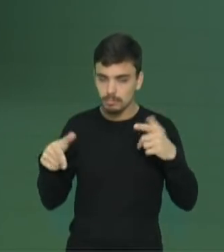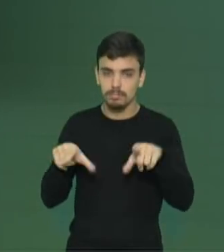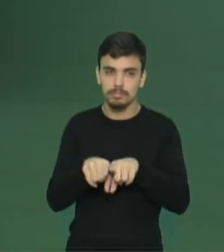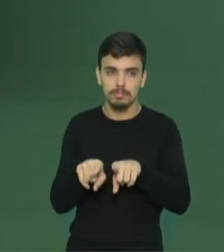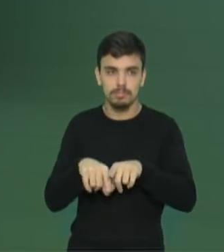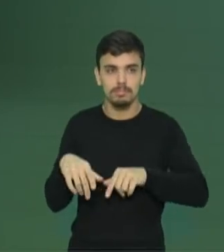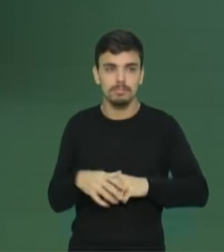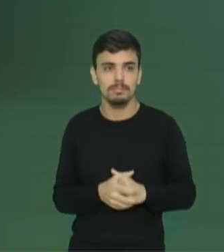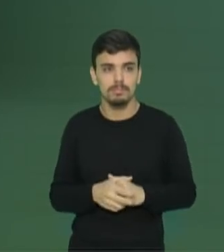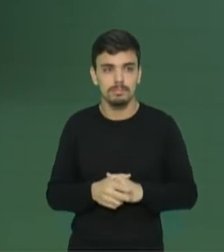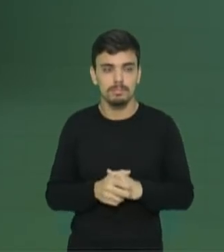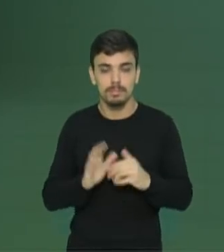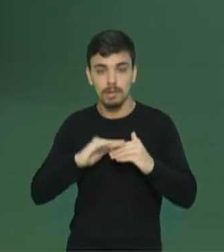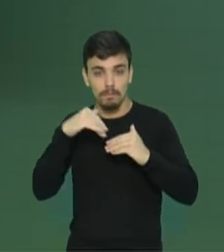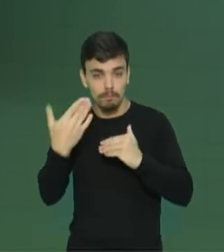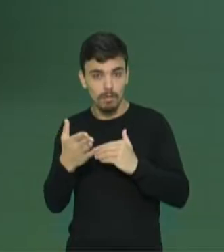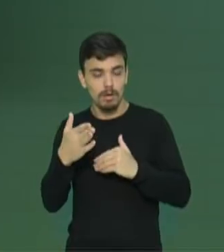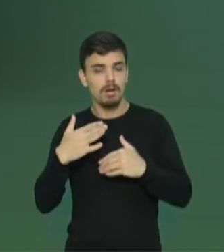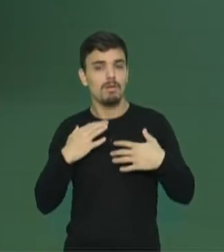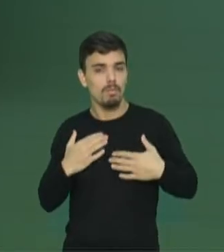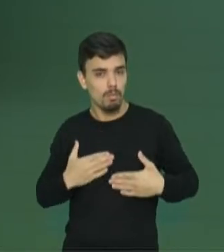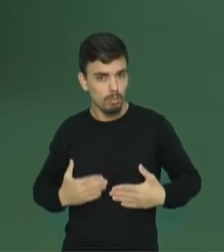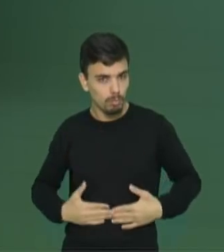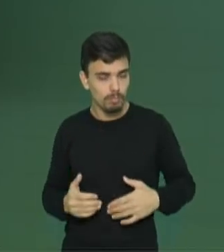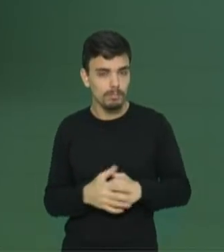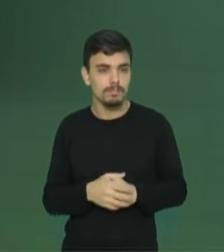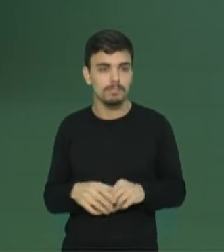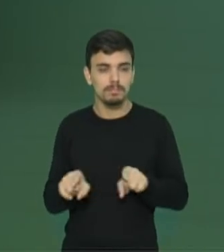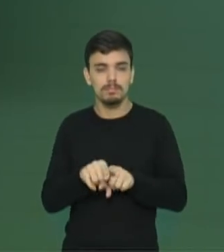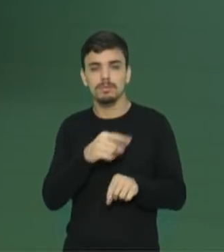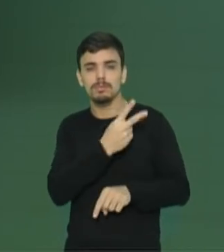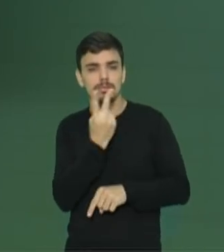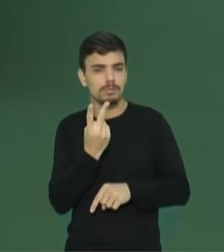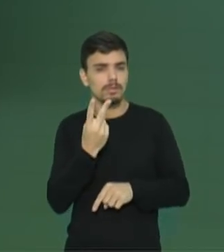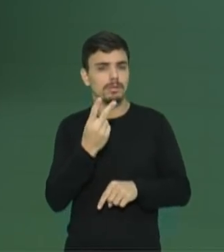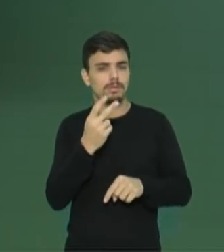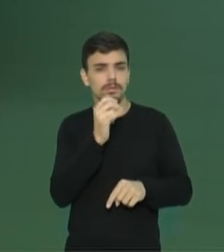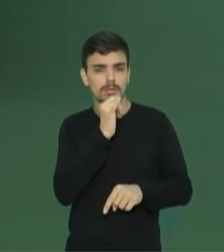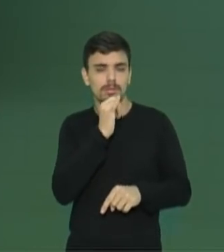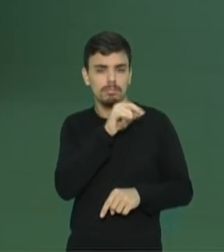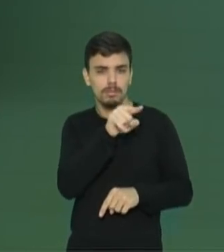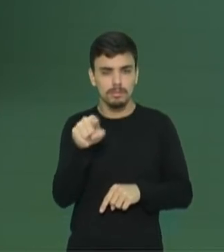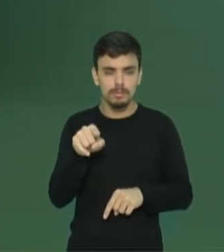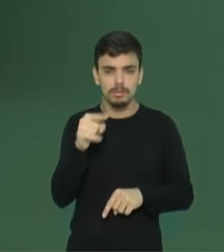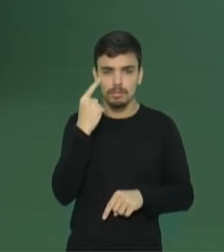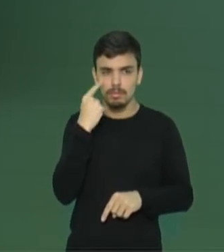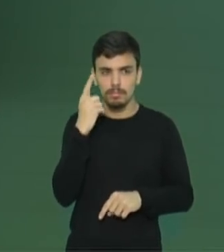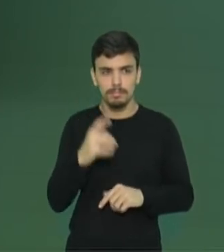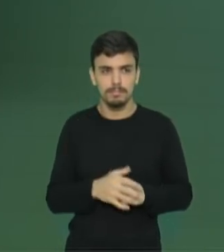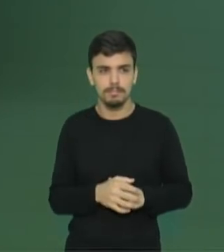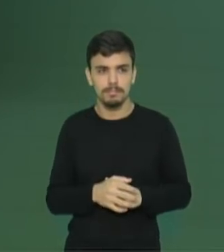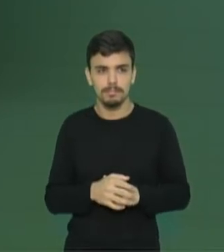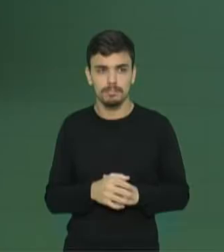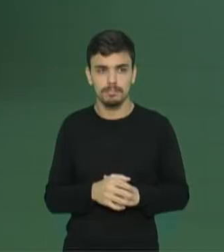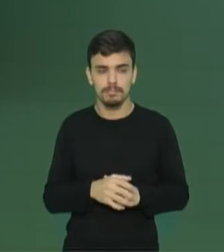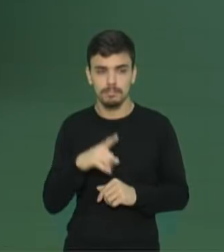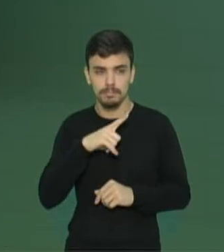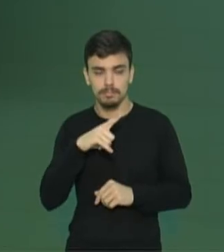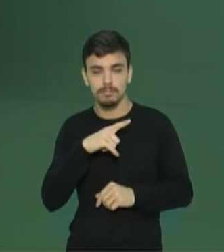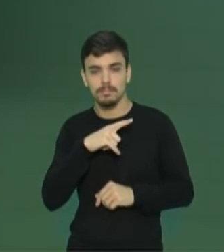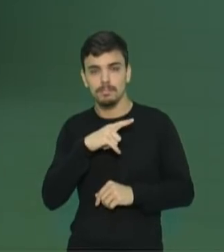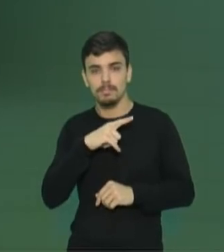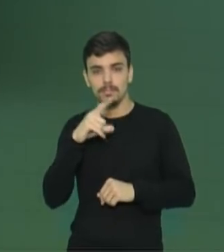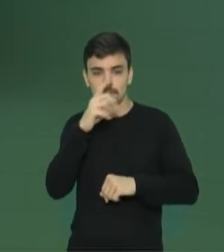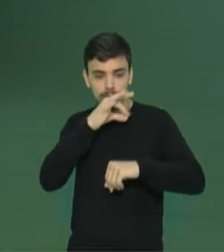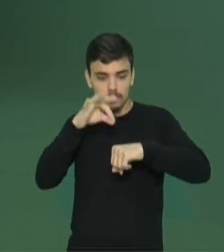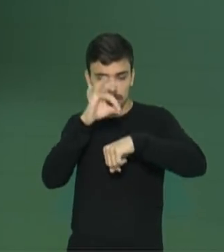extracorpórea, fora do corpo. Aqui, dois exemplos para vocês. Um louva-a-Deus, se alimentando de uma libélula,